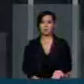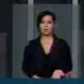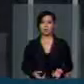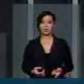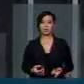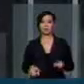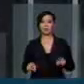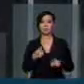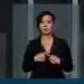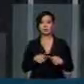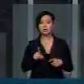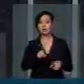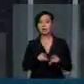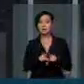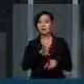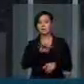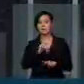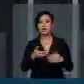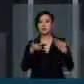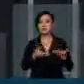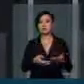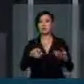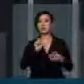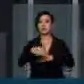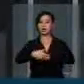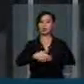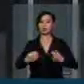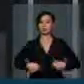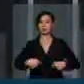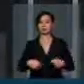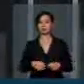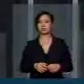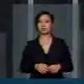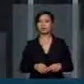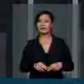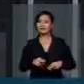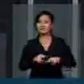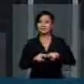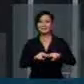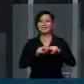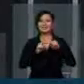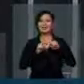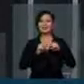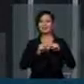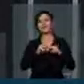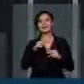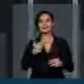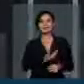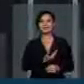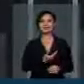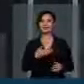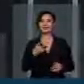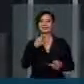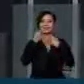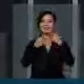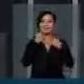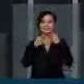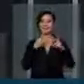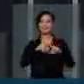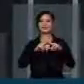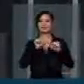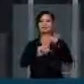mercado não atenderá às necessidades das ruas. Por isso, nós estamos falando em mudanças políticas estruturais